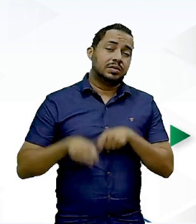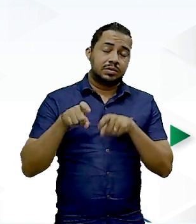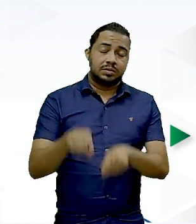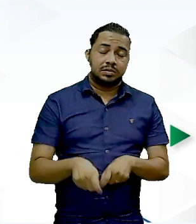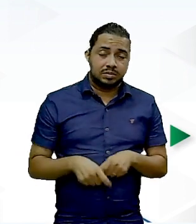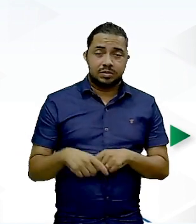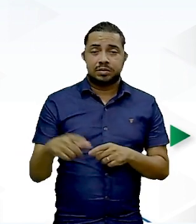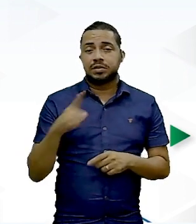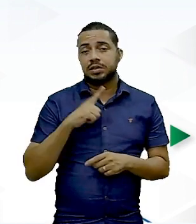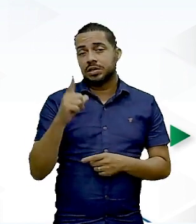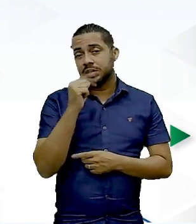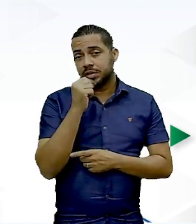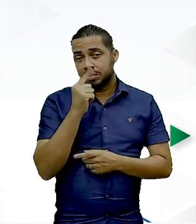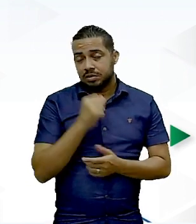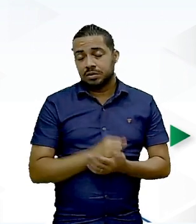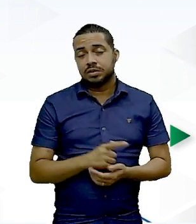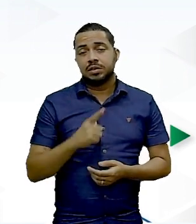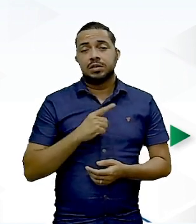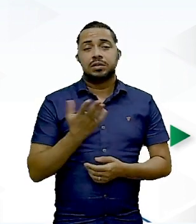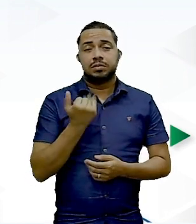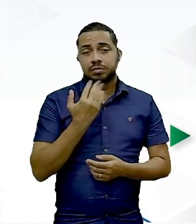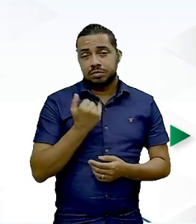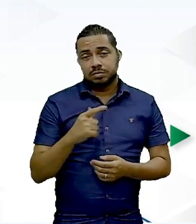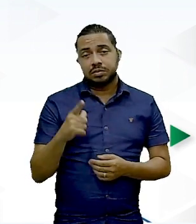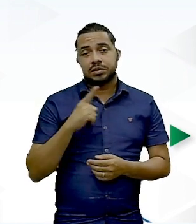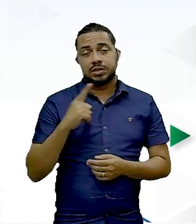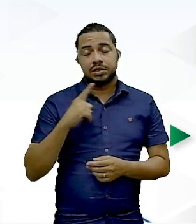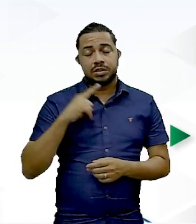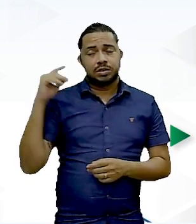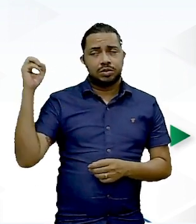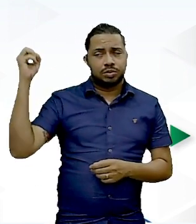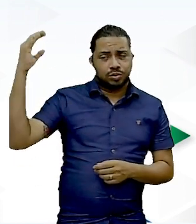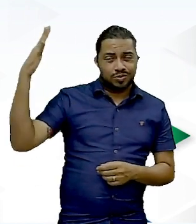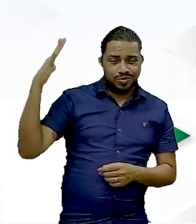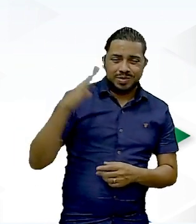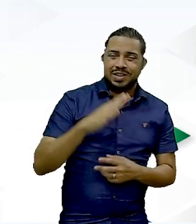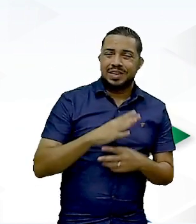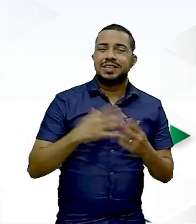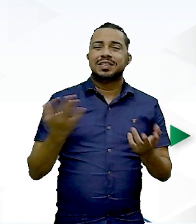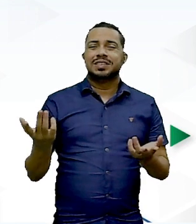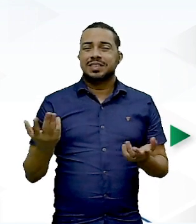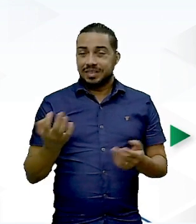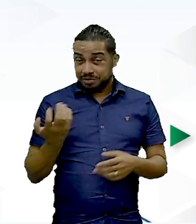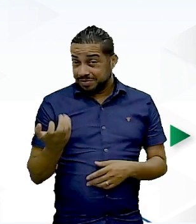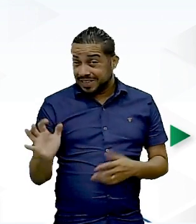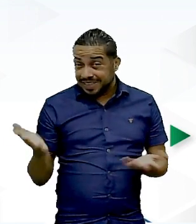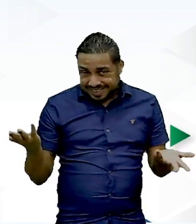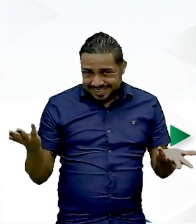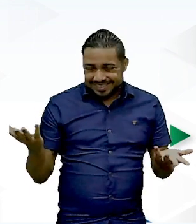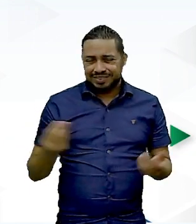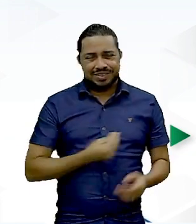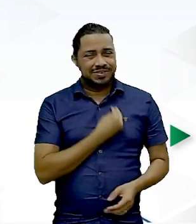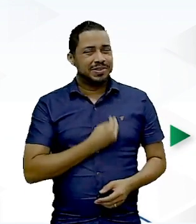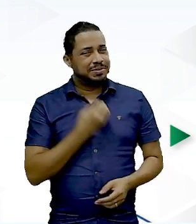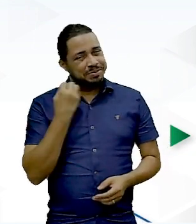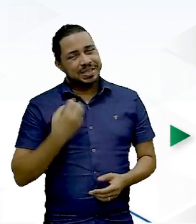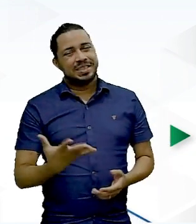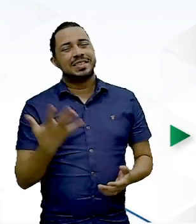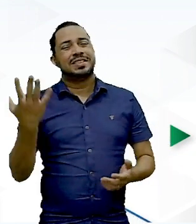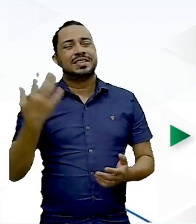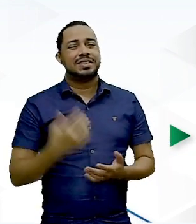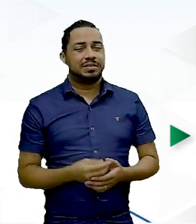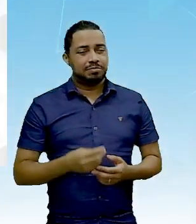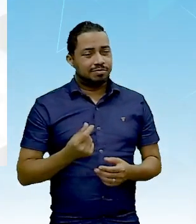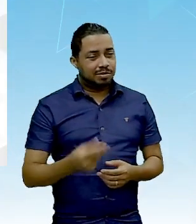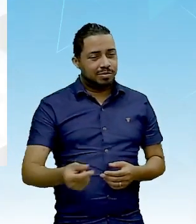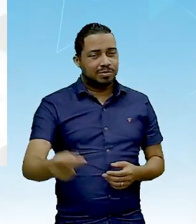sítiozinho onde tem água, tem comida, tem sombra. Quem não quer, né? Vai viver muito bem aí por um